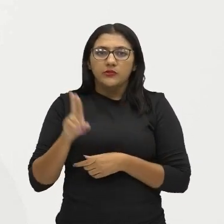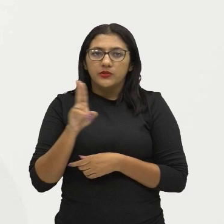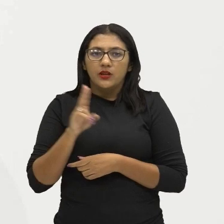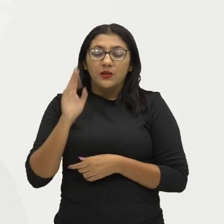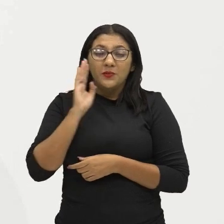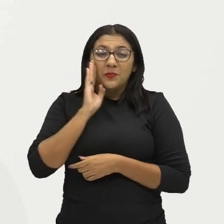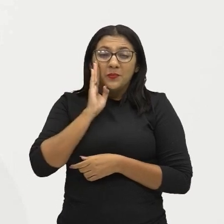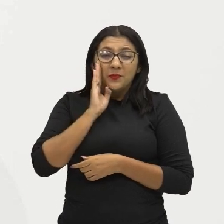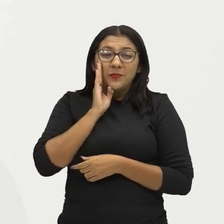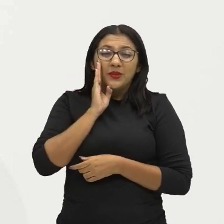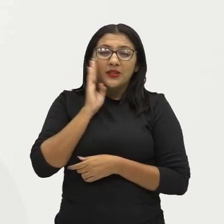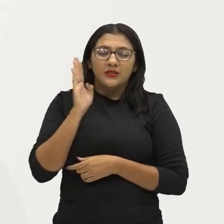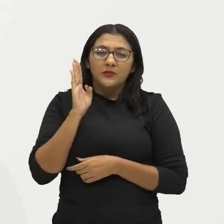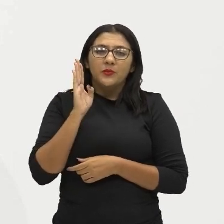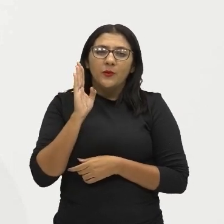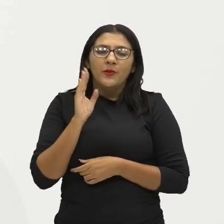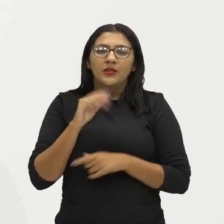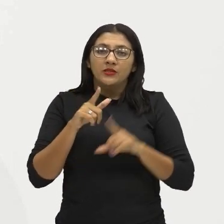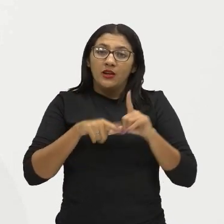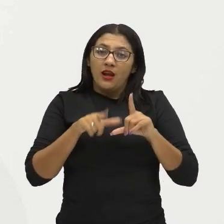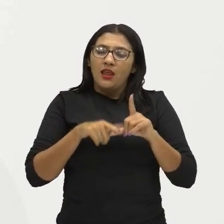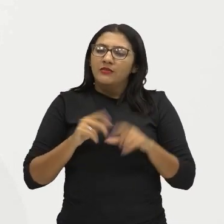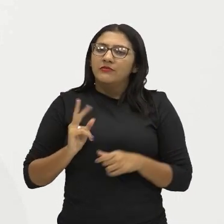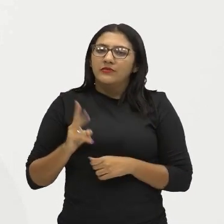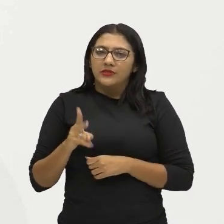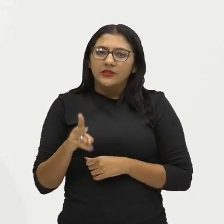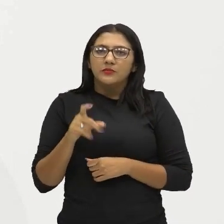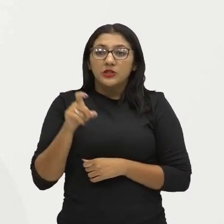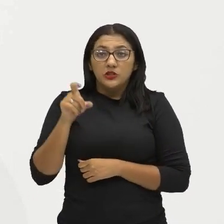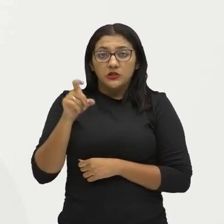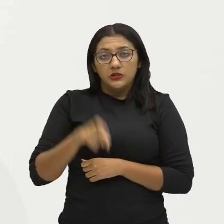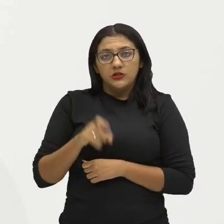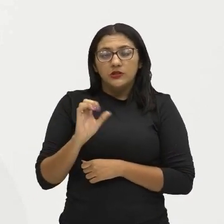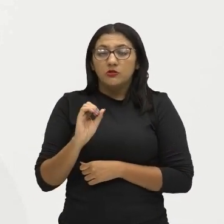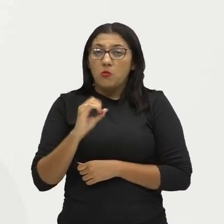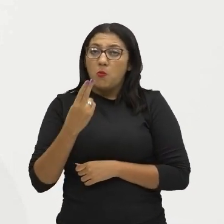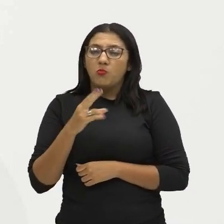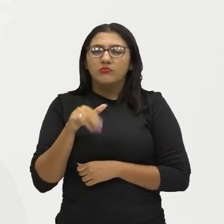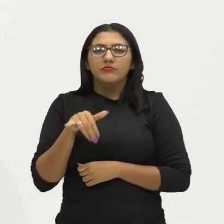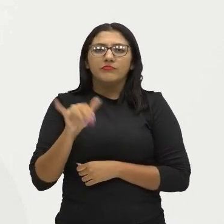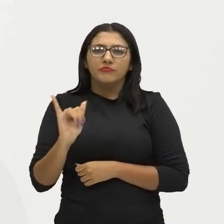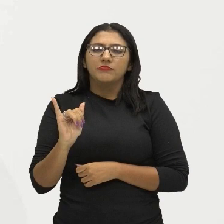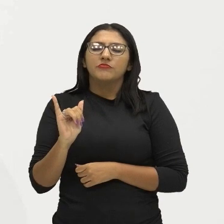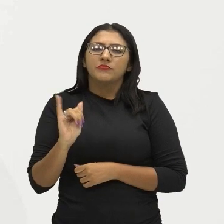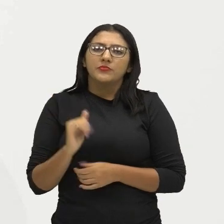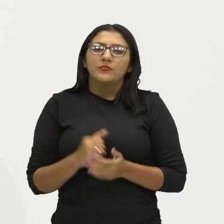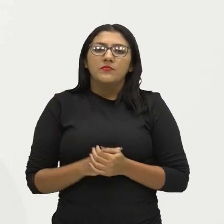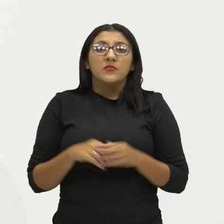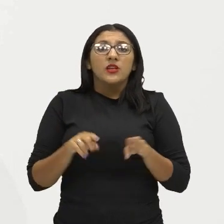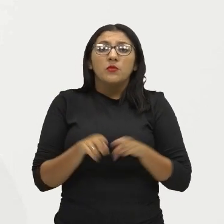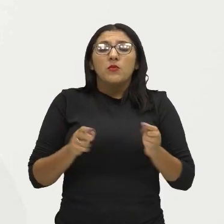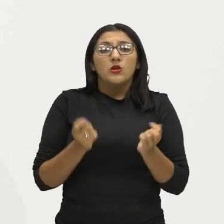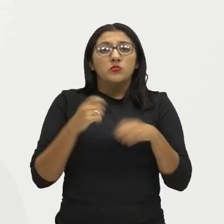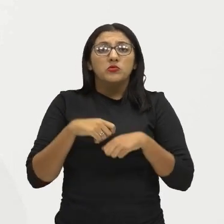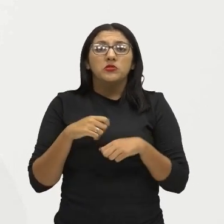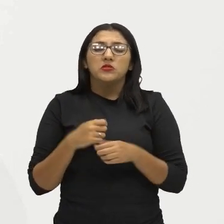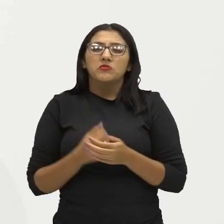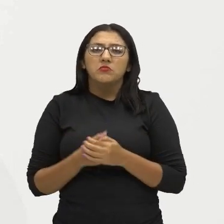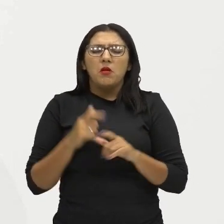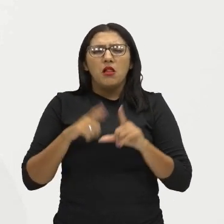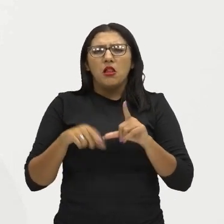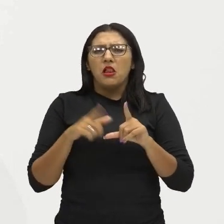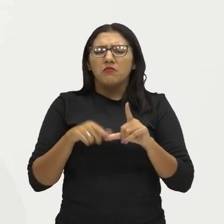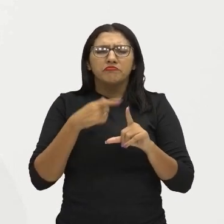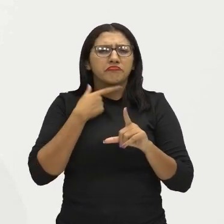nos livros, as letras mais usadas é X e Y, mas você pode utilizar quaisquer letras